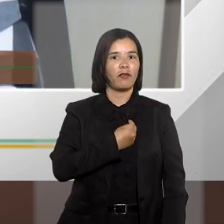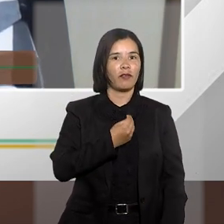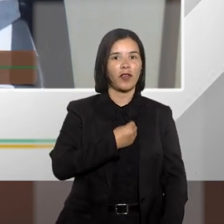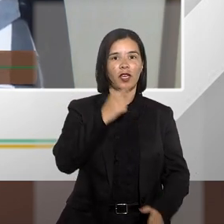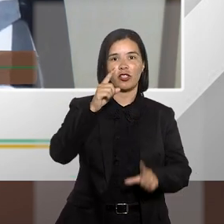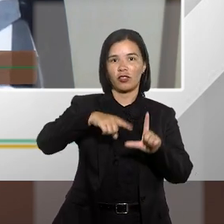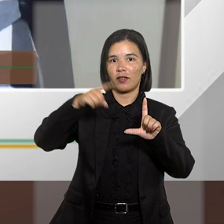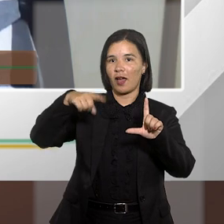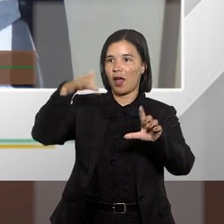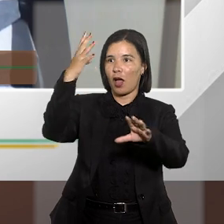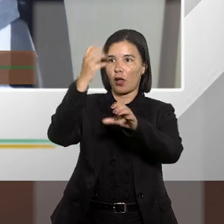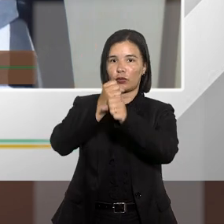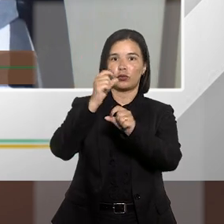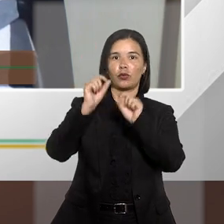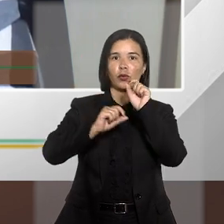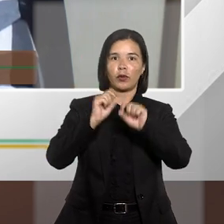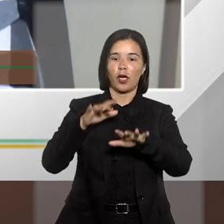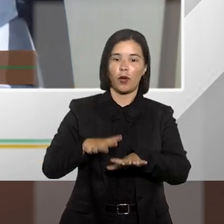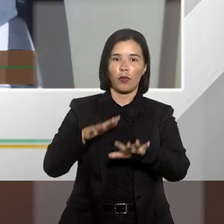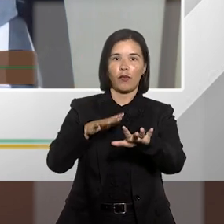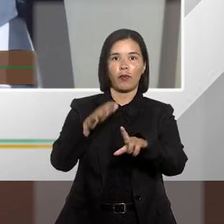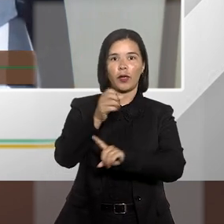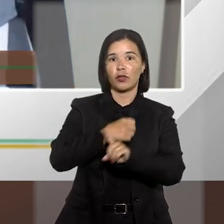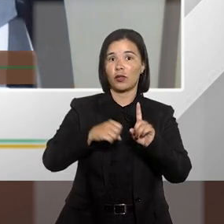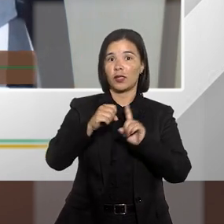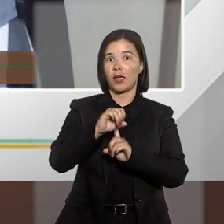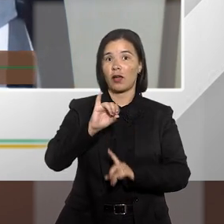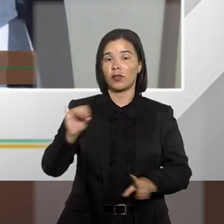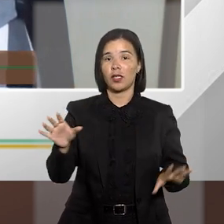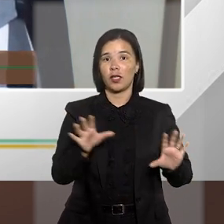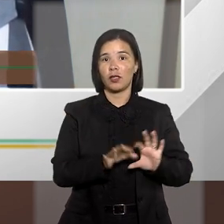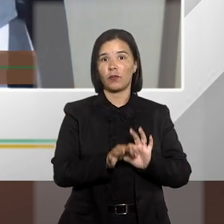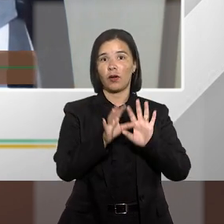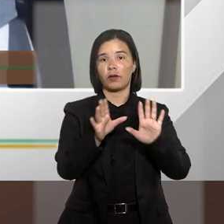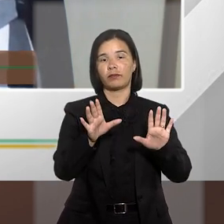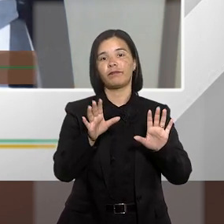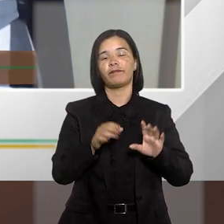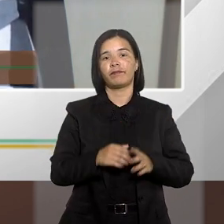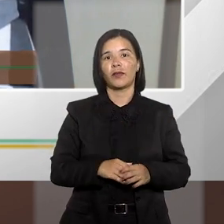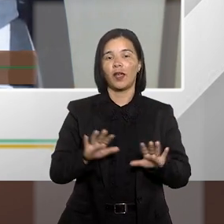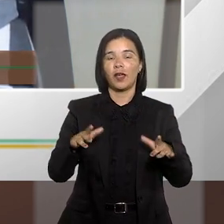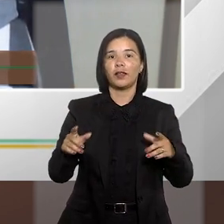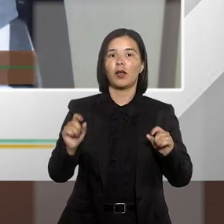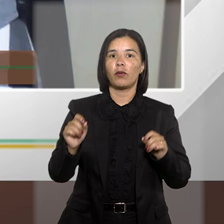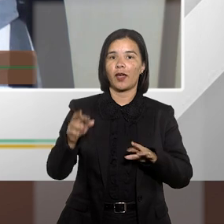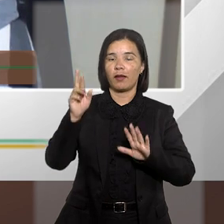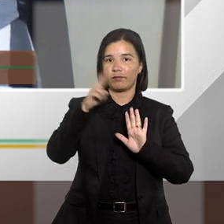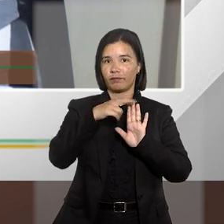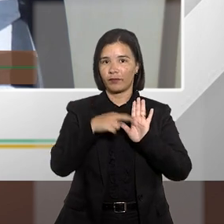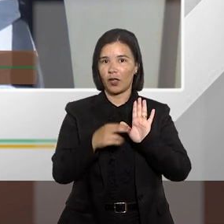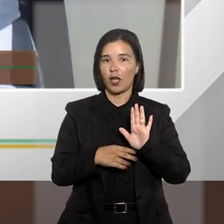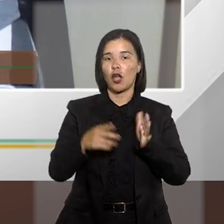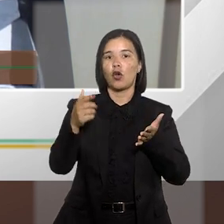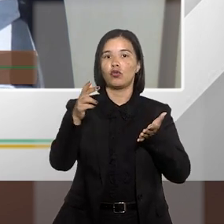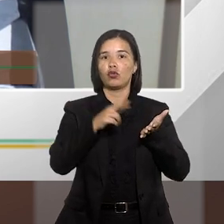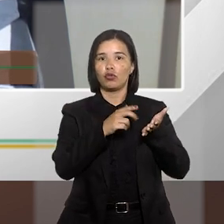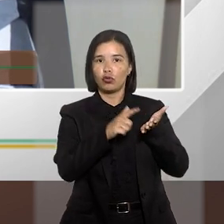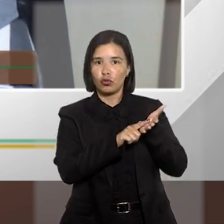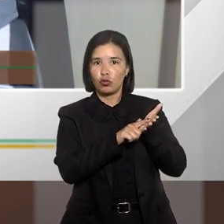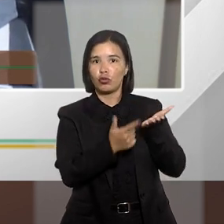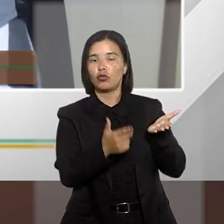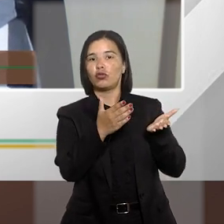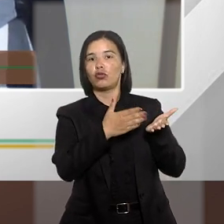dados baseado na construção que o movimento social se disponibiliza para fazer, né? Então, são relatos em jornais,